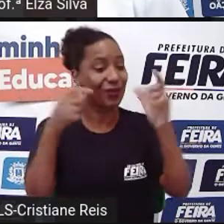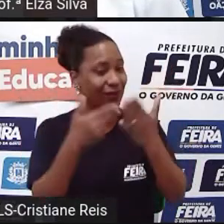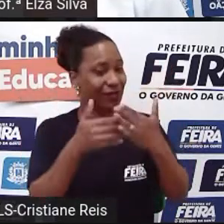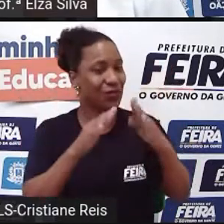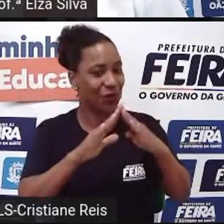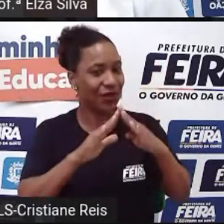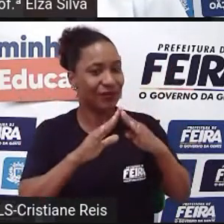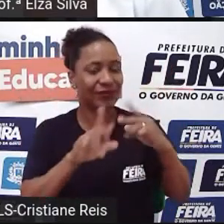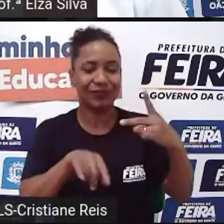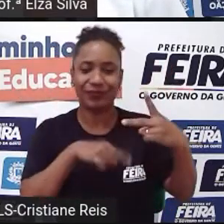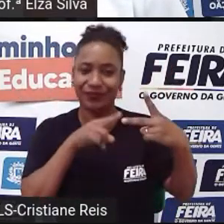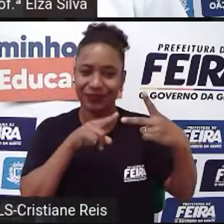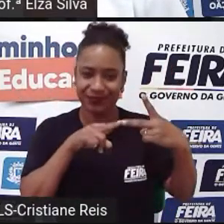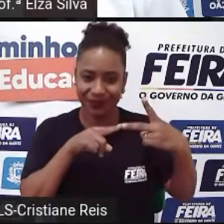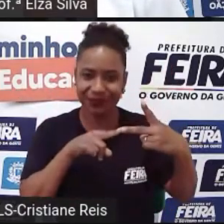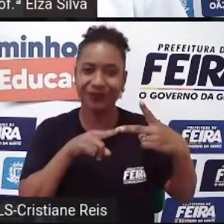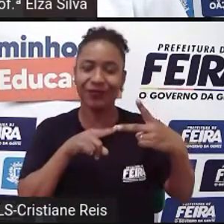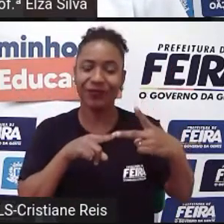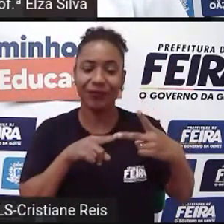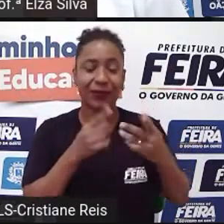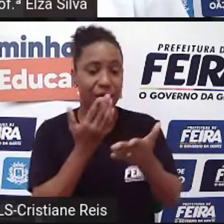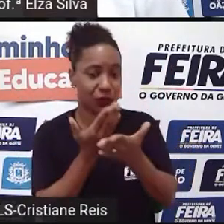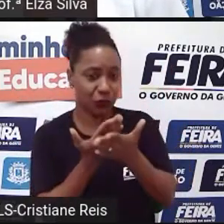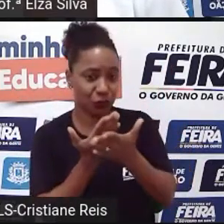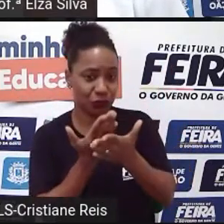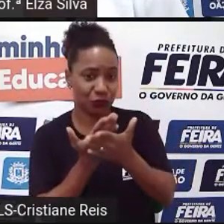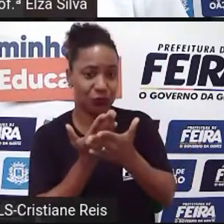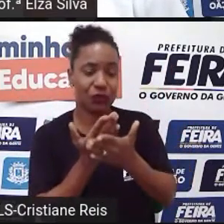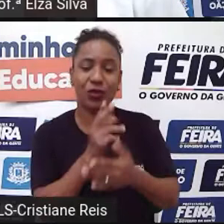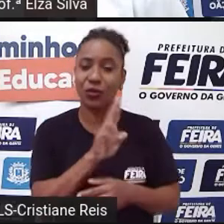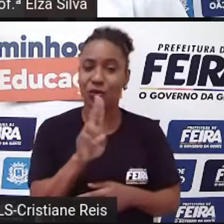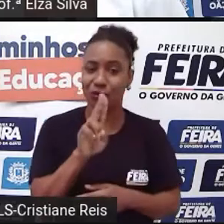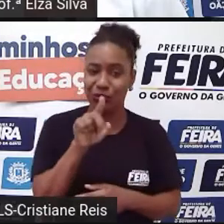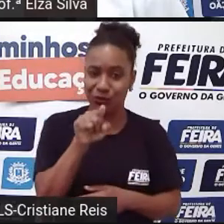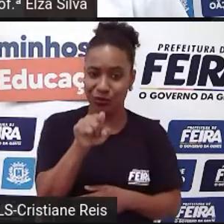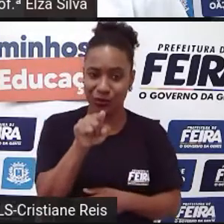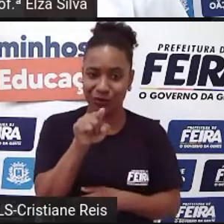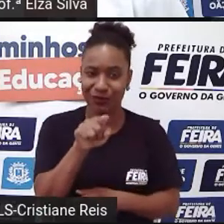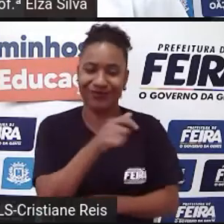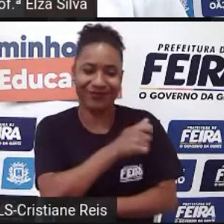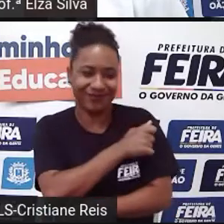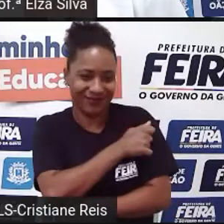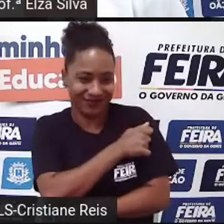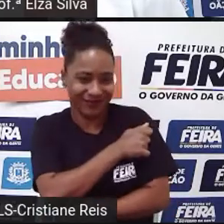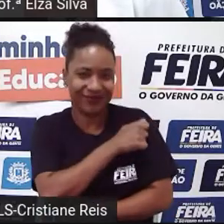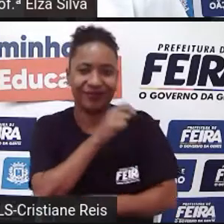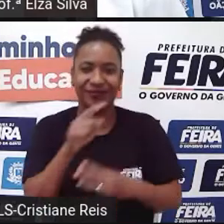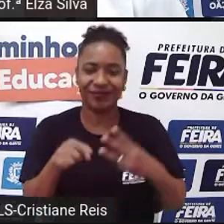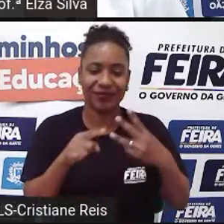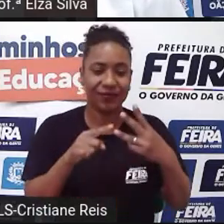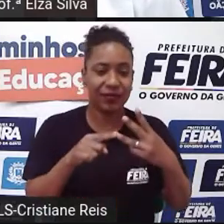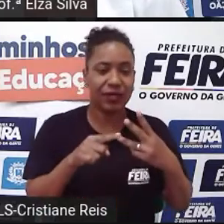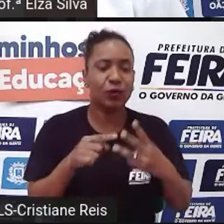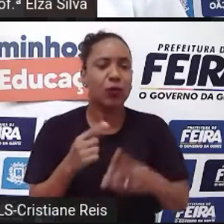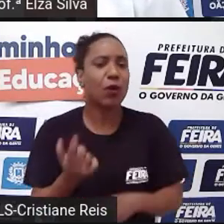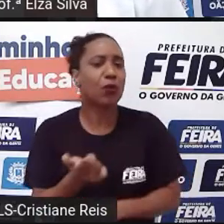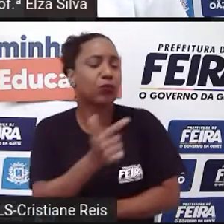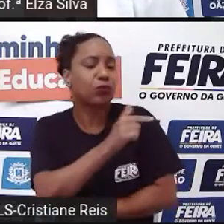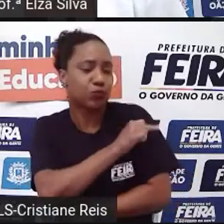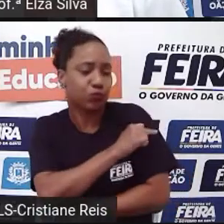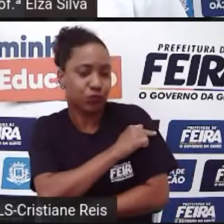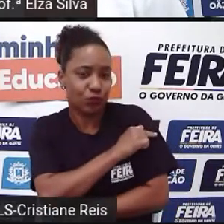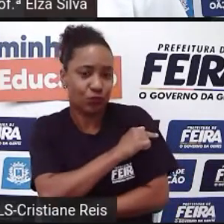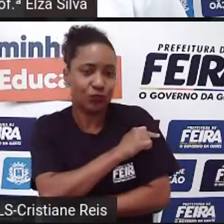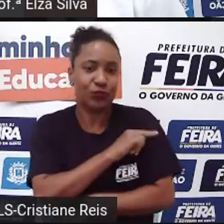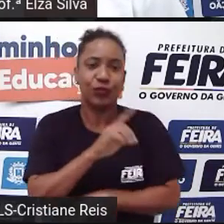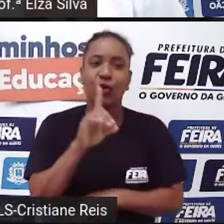o nome da escola onde você estuda. Student, o seu nome. Grade, a série que você estuda. Date,